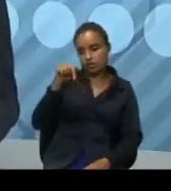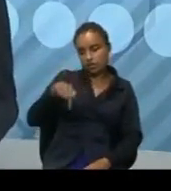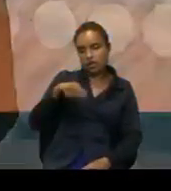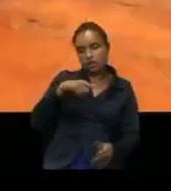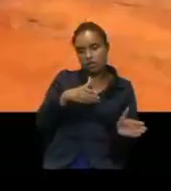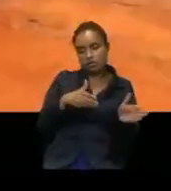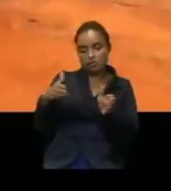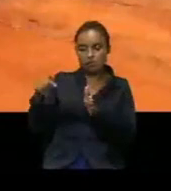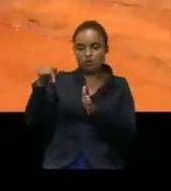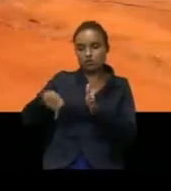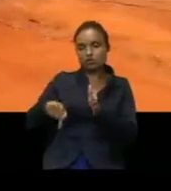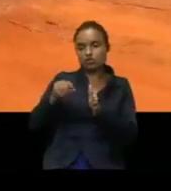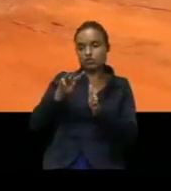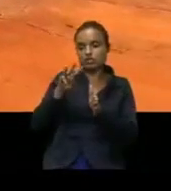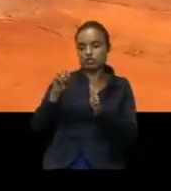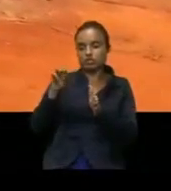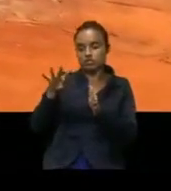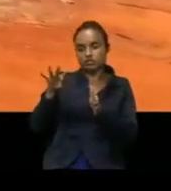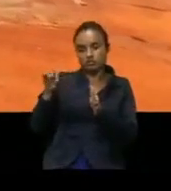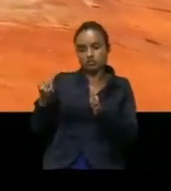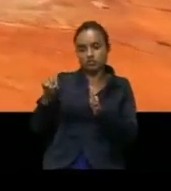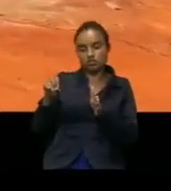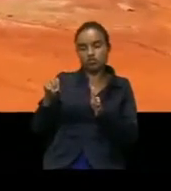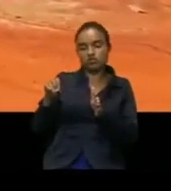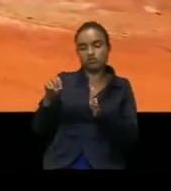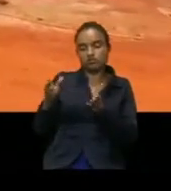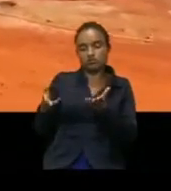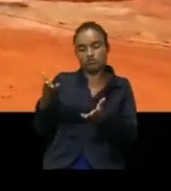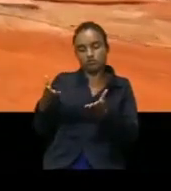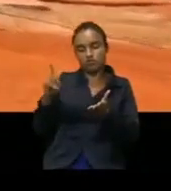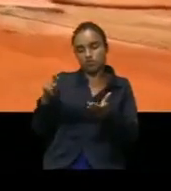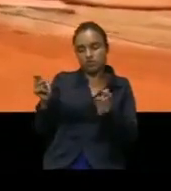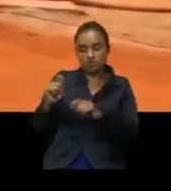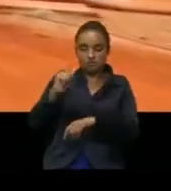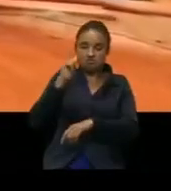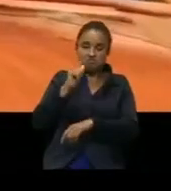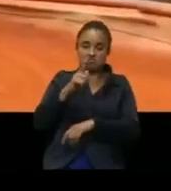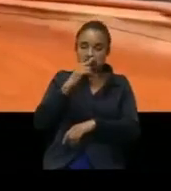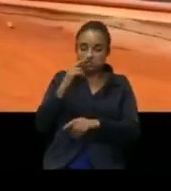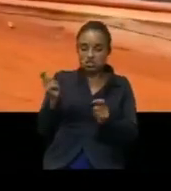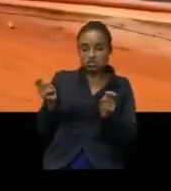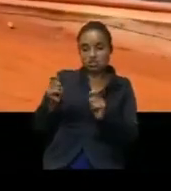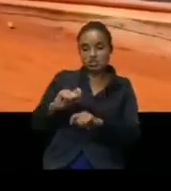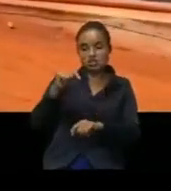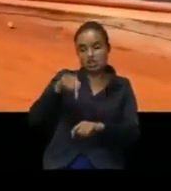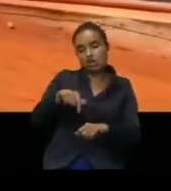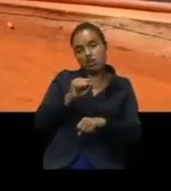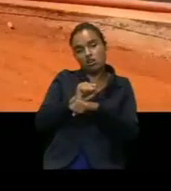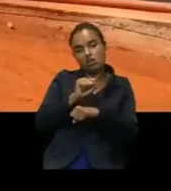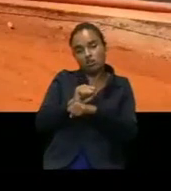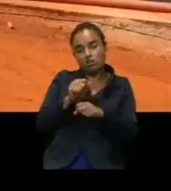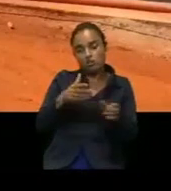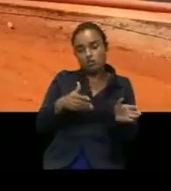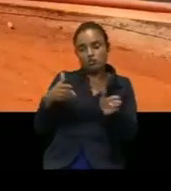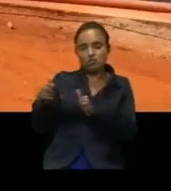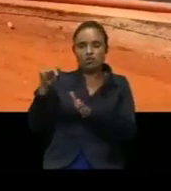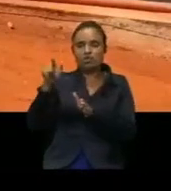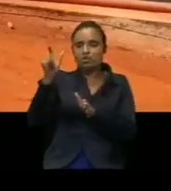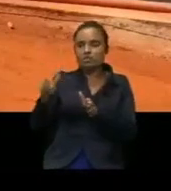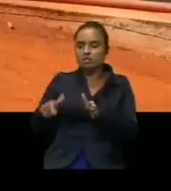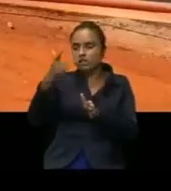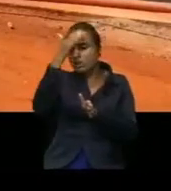Então, retornando ao vídeo, então, dá o play. Aí, pausar um pouquinho. Onde tem esse